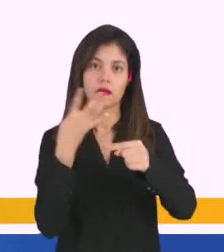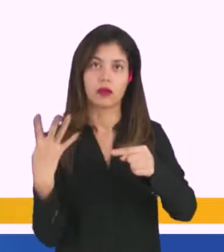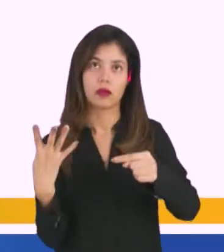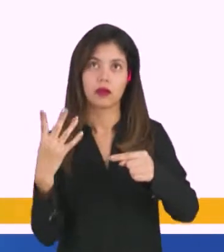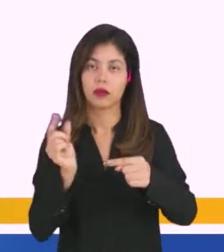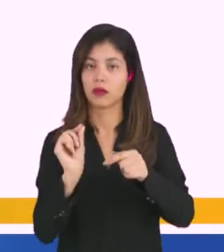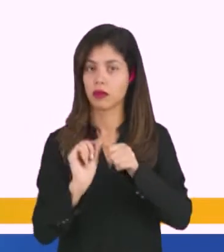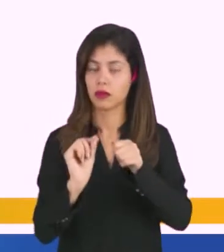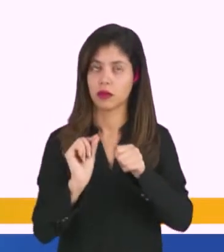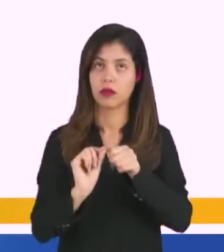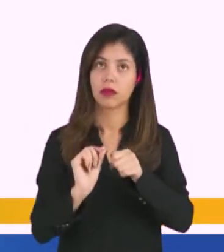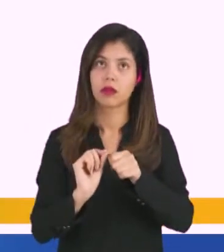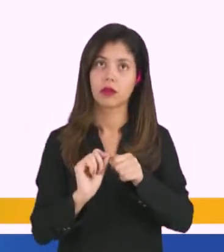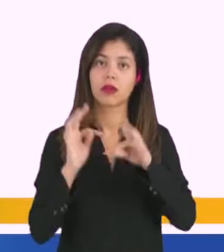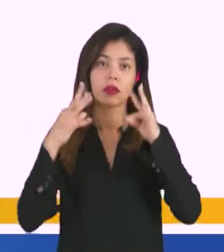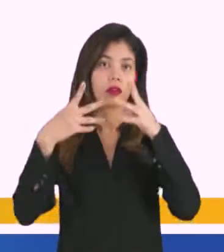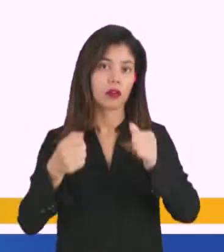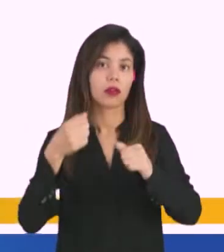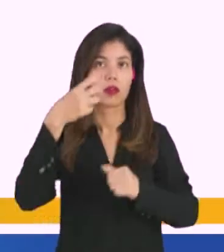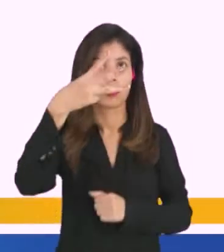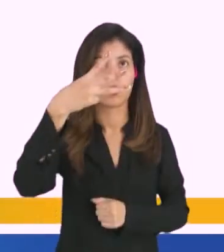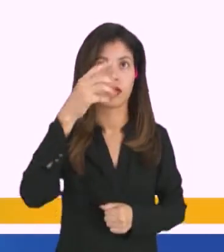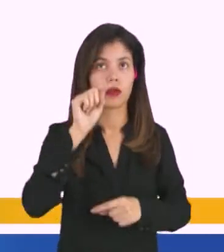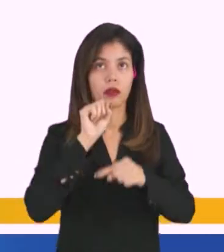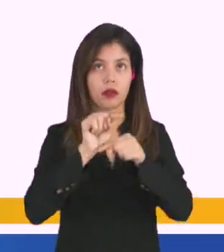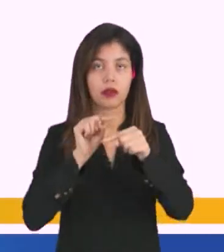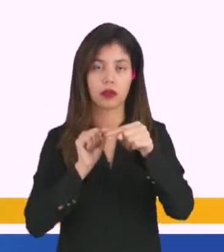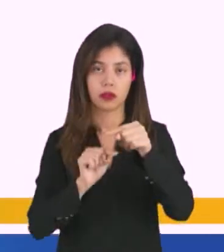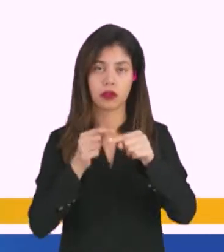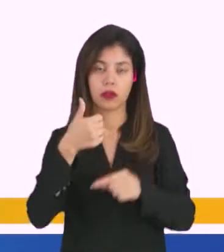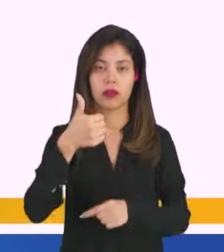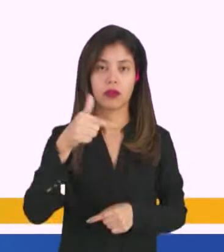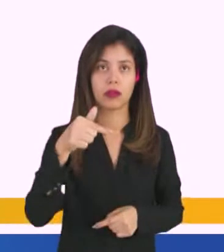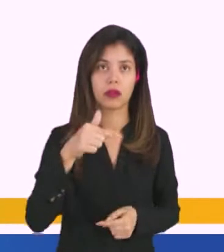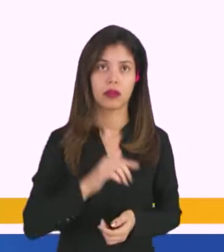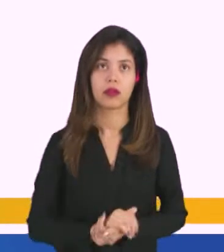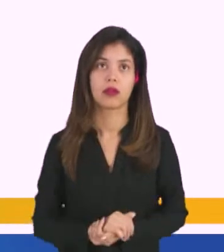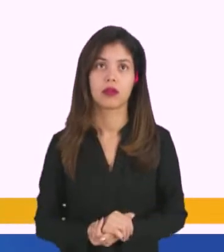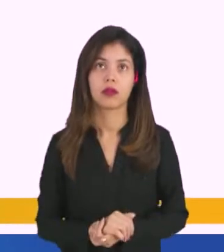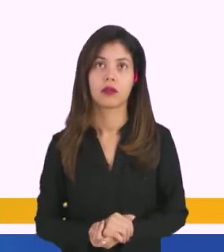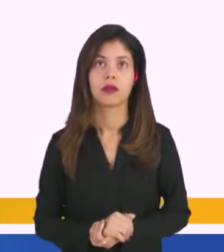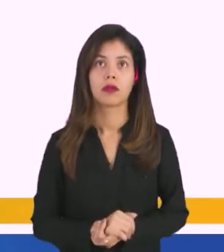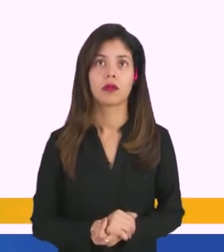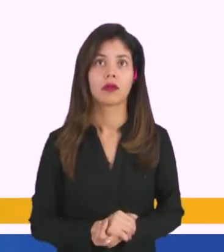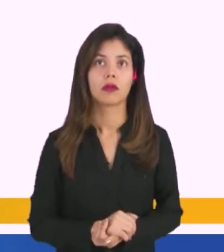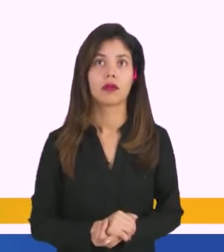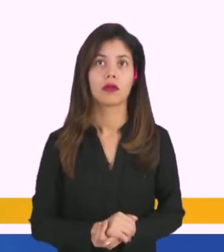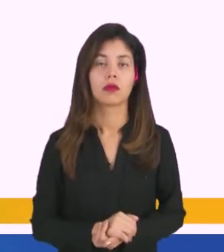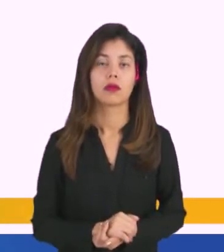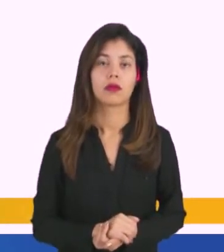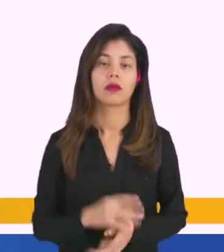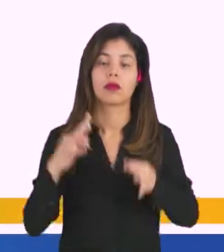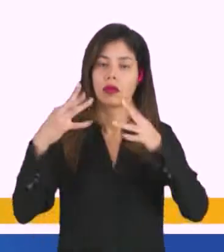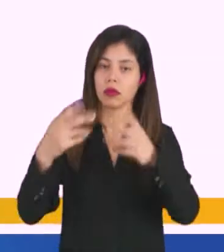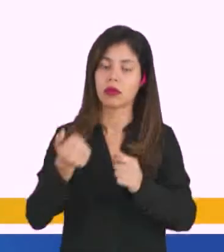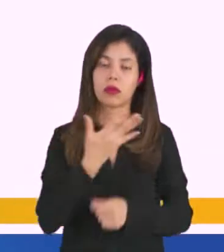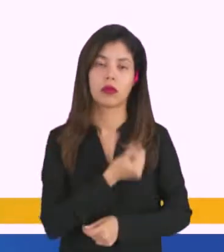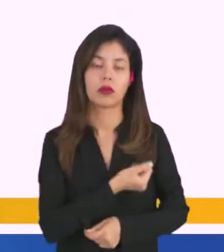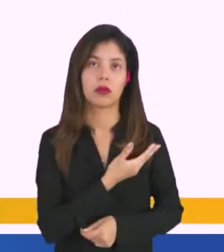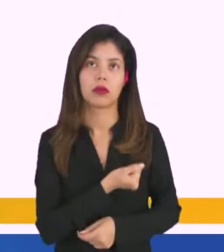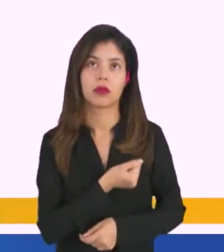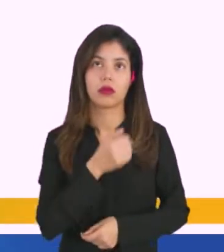gols que ele fez pela quantidade total de gols, ou seja, 3 dividido para 17, né? Isso vai dar um